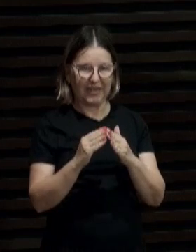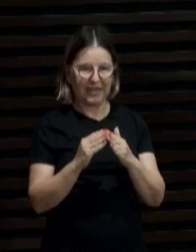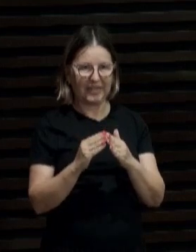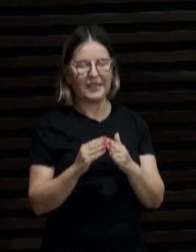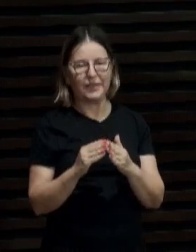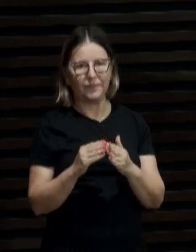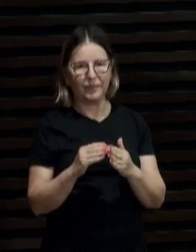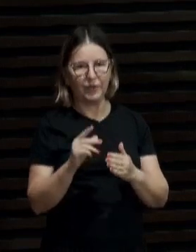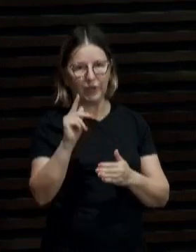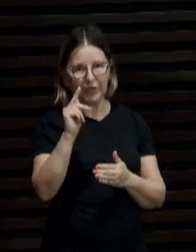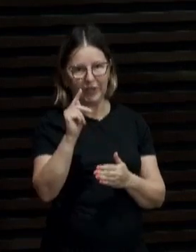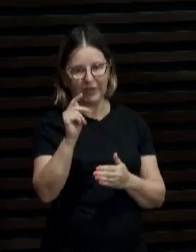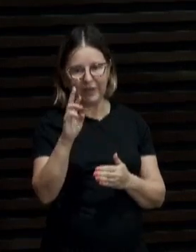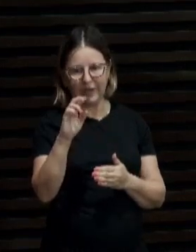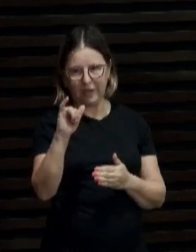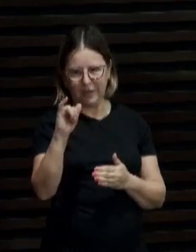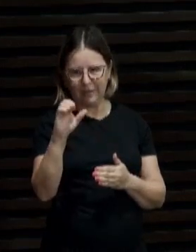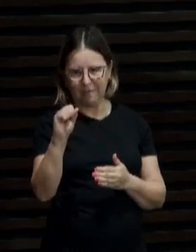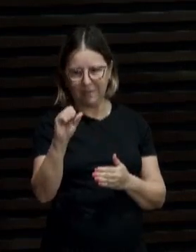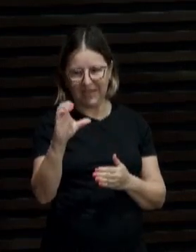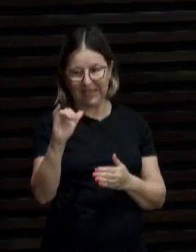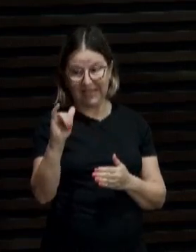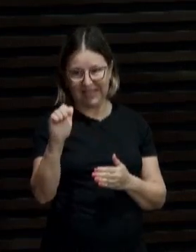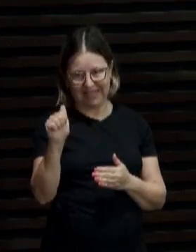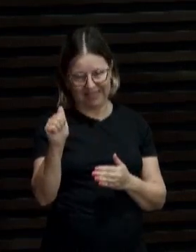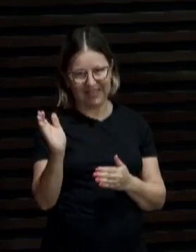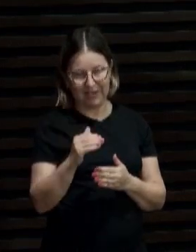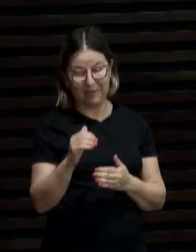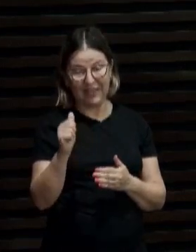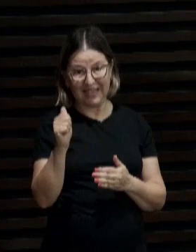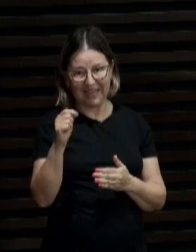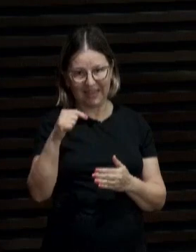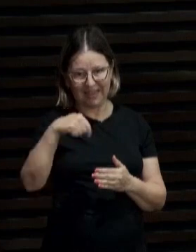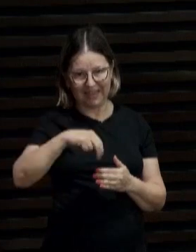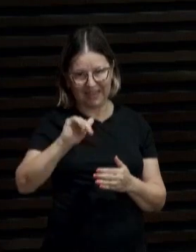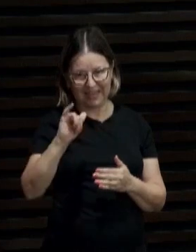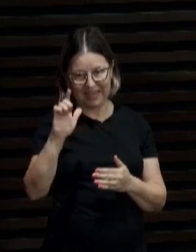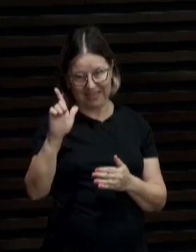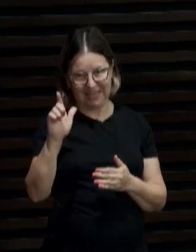na sinagoga. E agora passou para o local. Então, veio para os seus